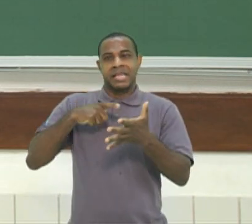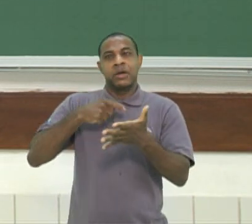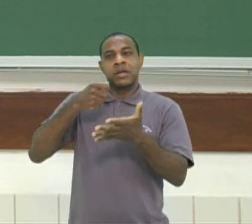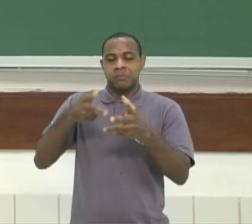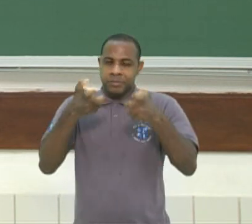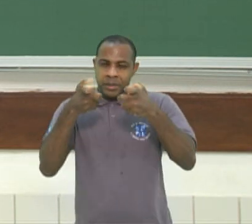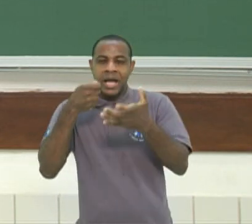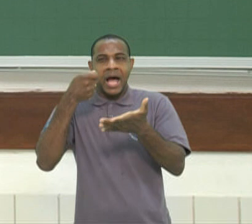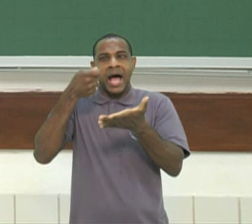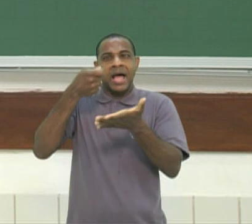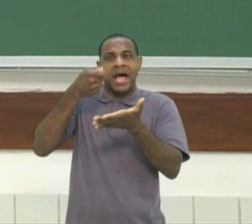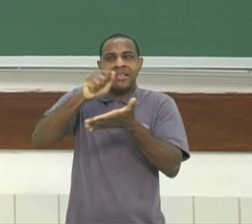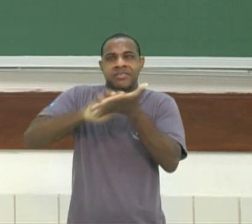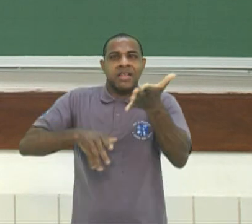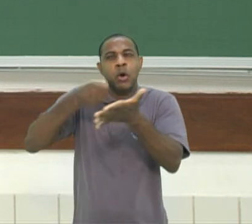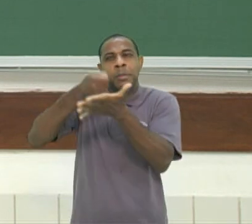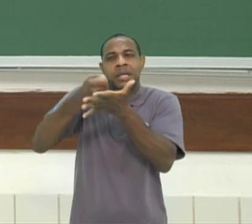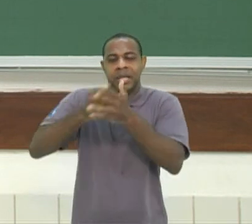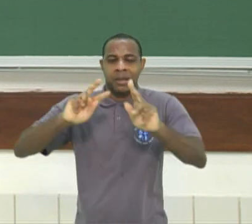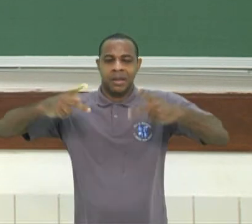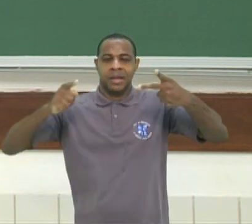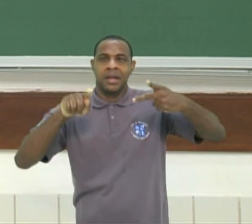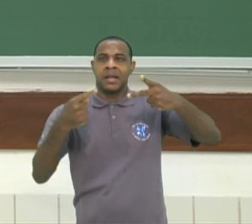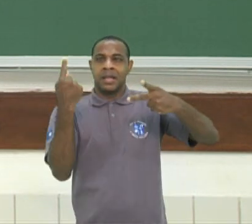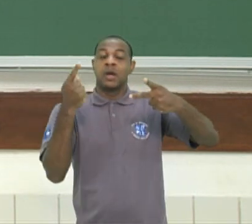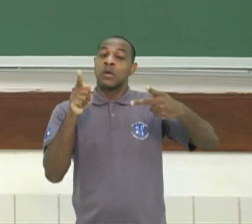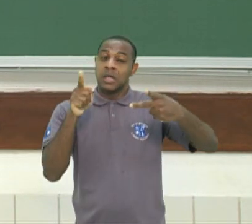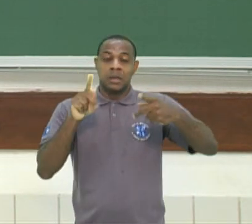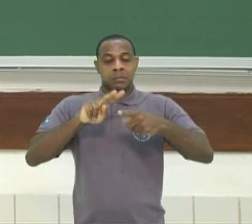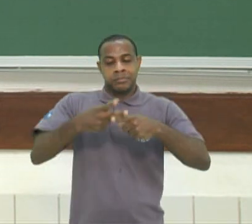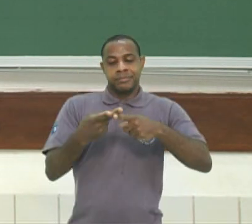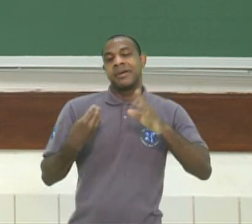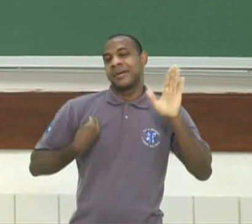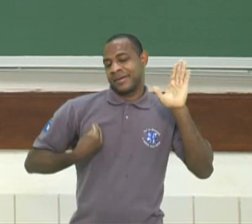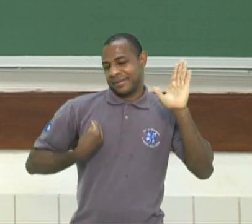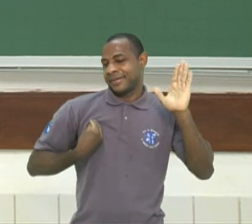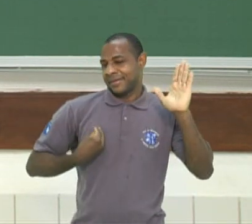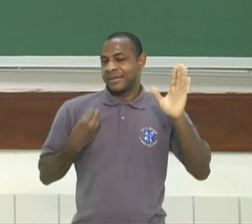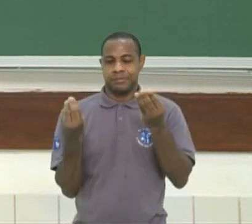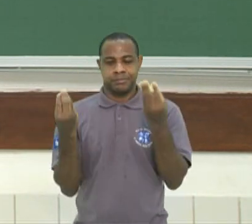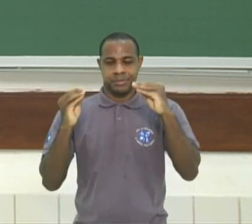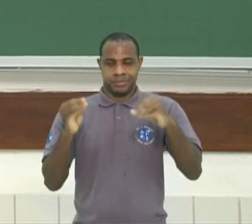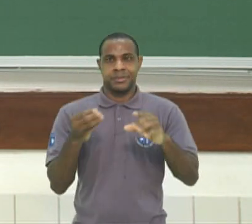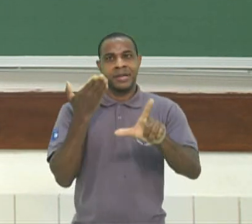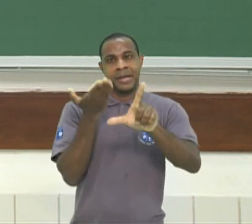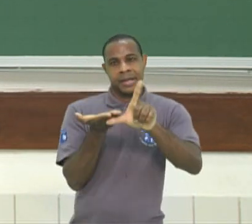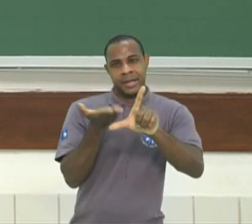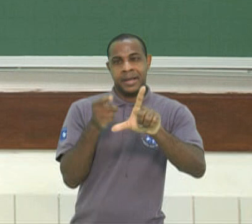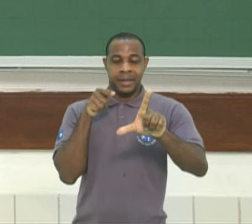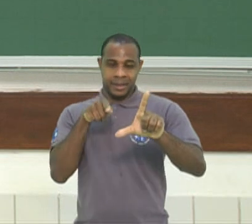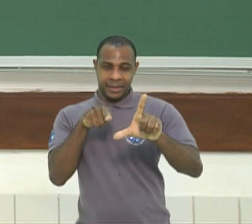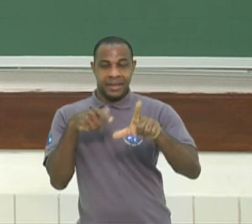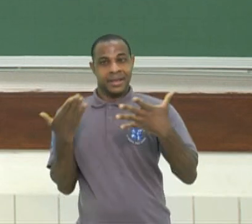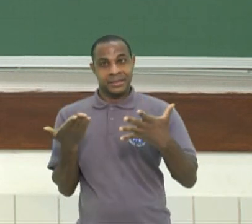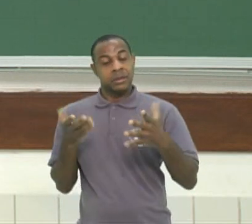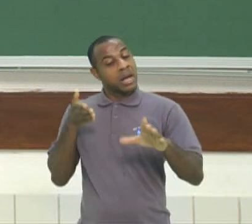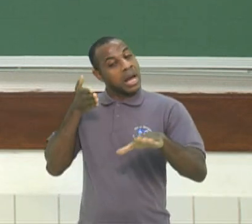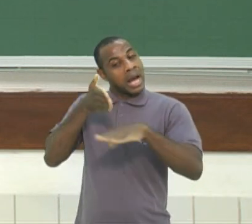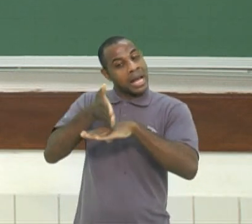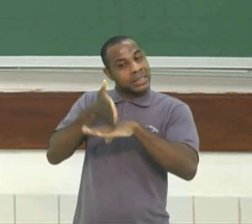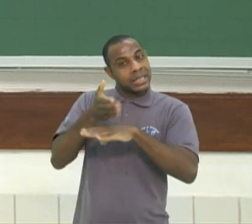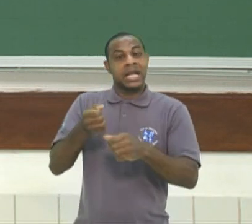obrigatória. Essa atividade obrigatória é o que registra a sua presença no Classroom. Então,